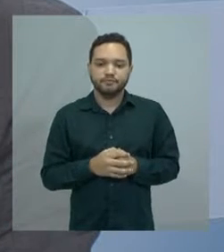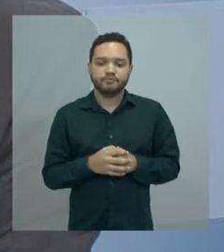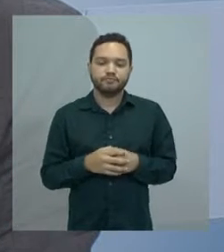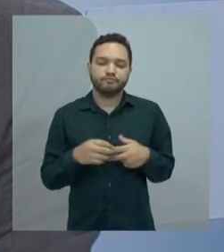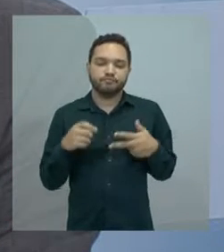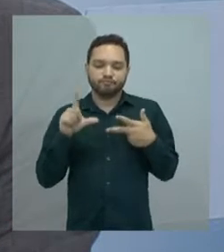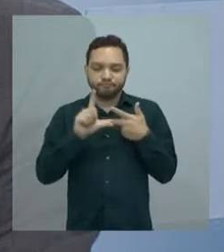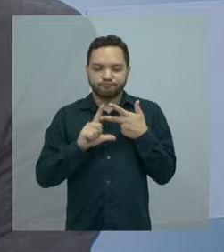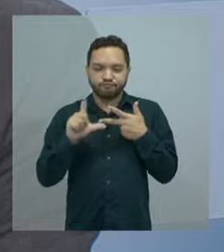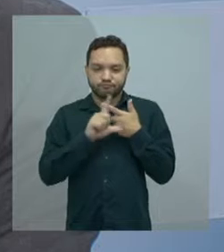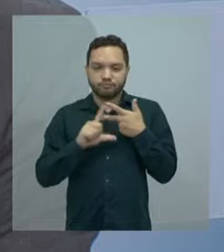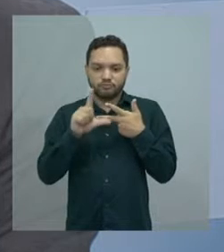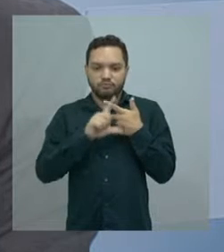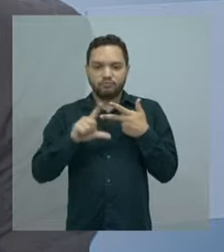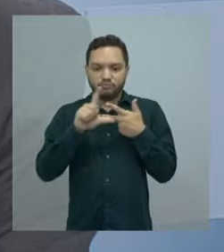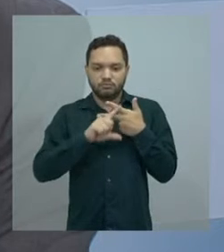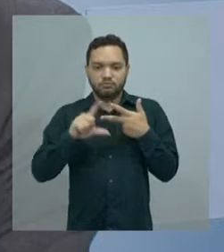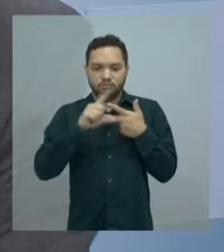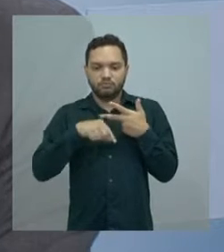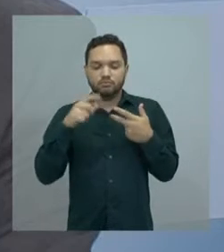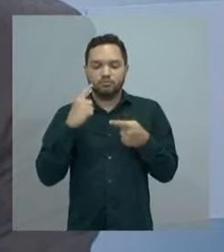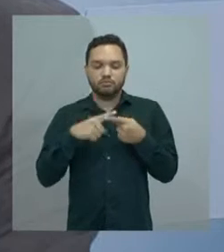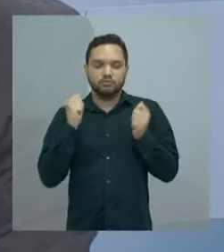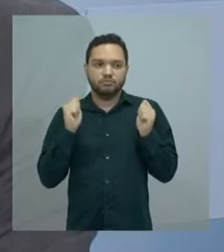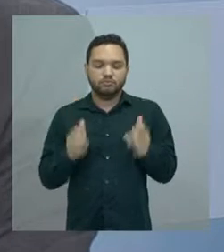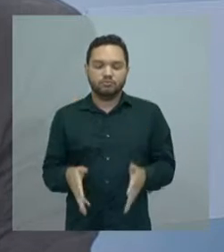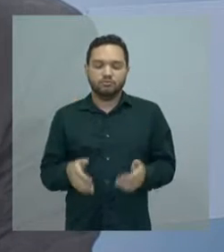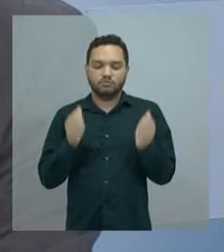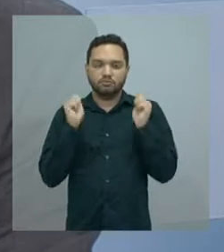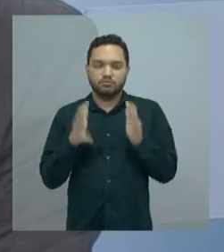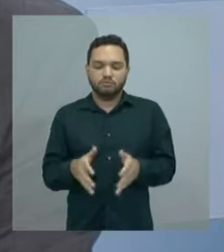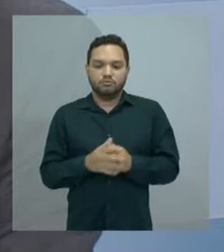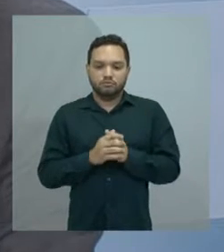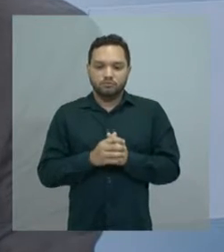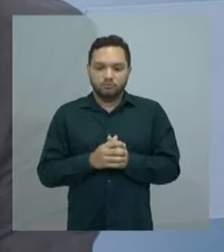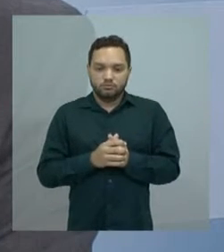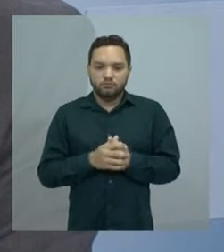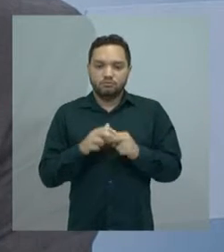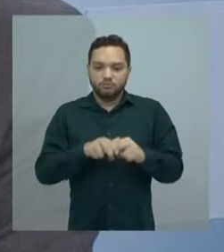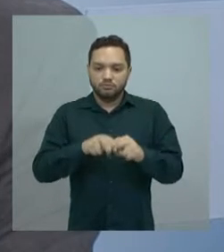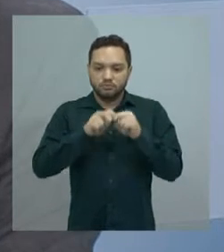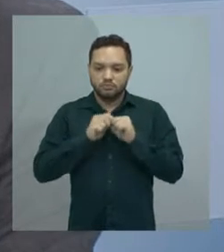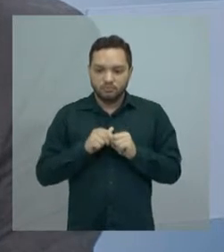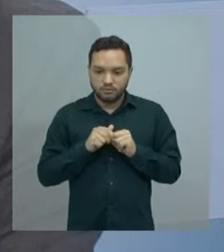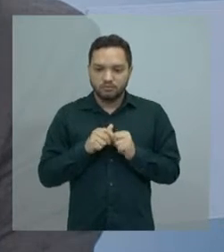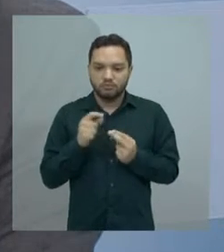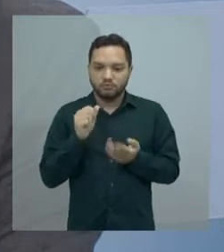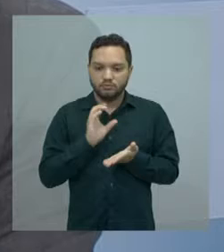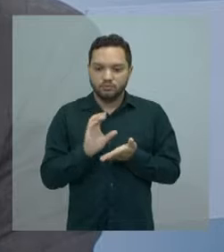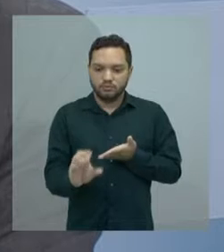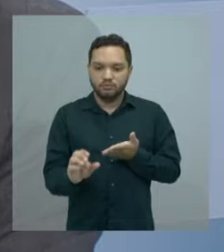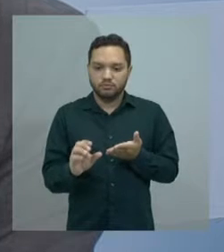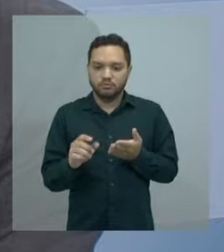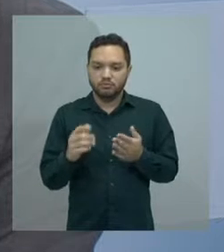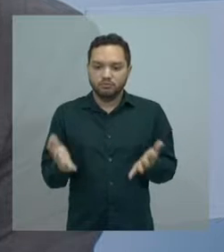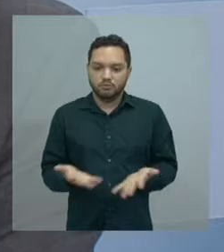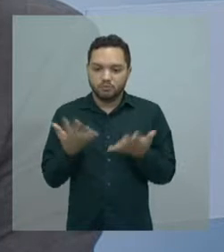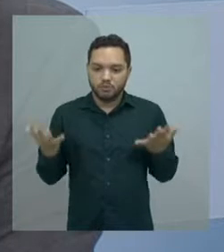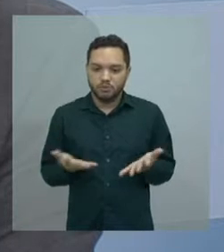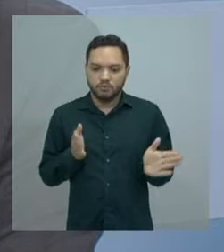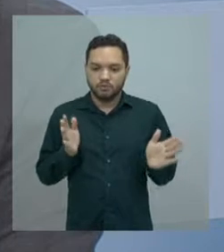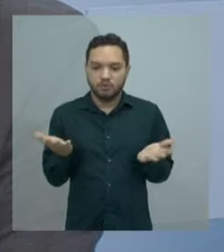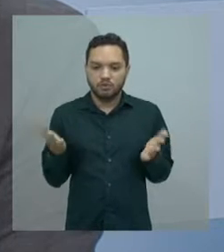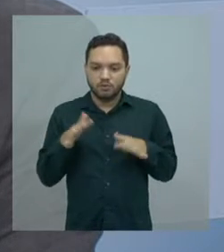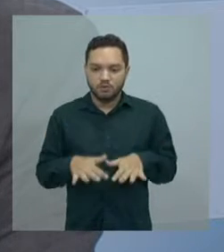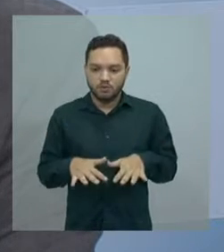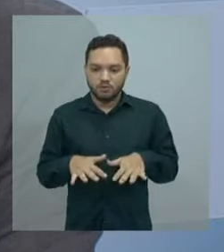é um público muito caro, que nós estimamos muito, está promovendo essa inclusão social. E foi muito importante